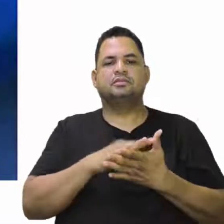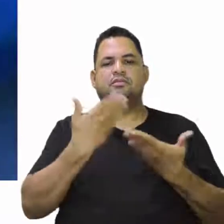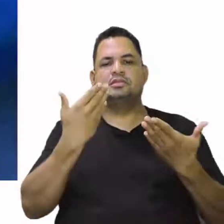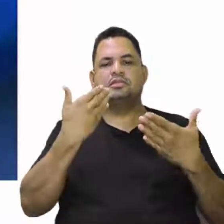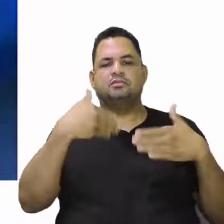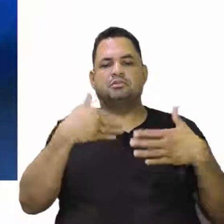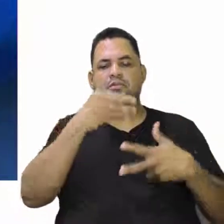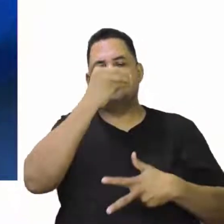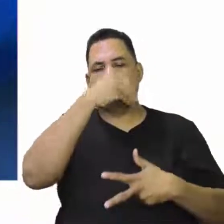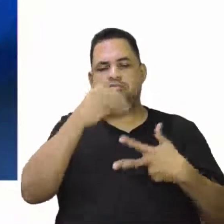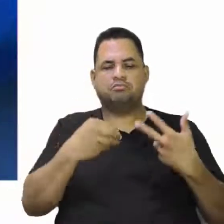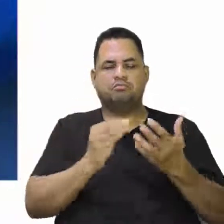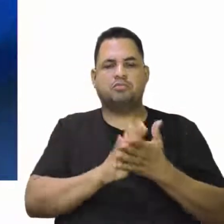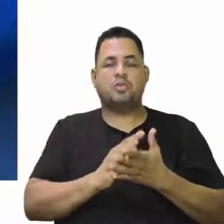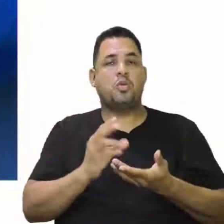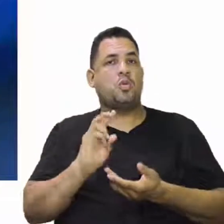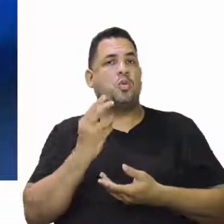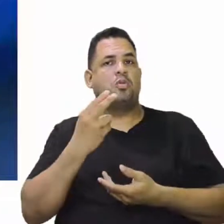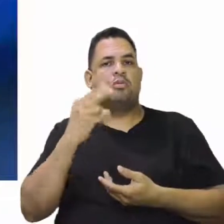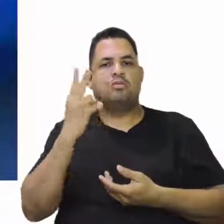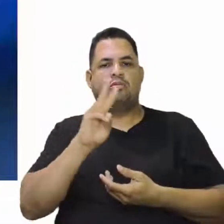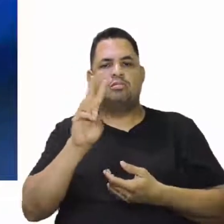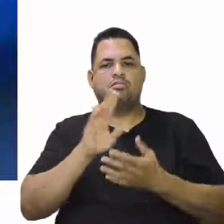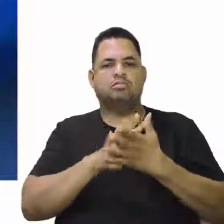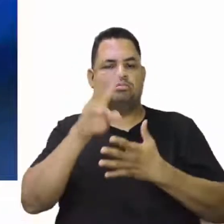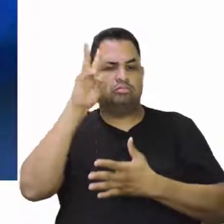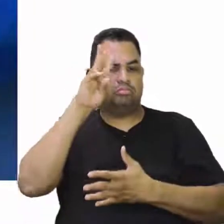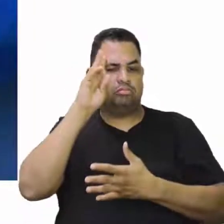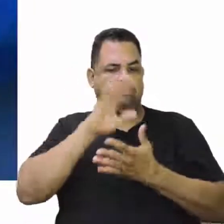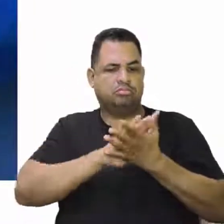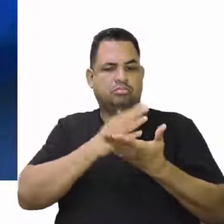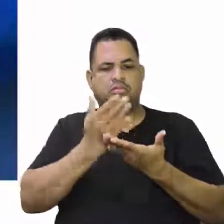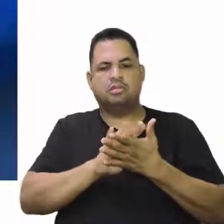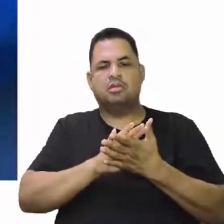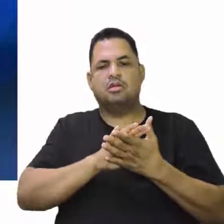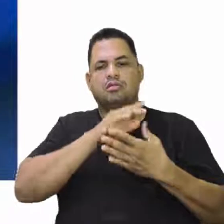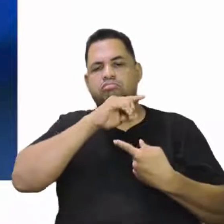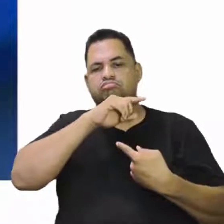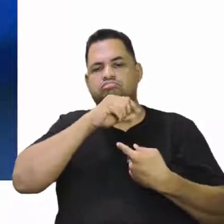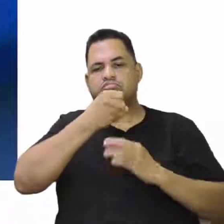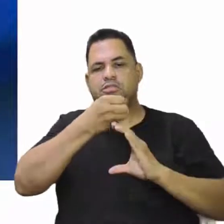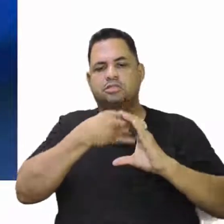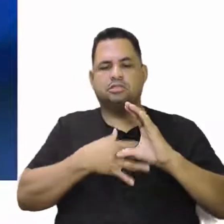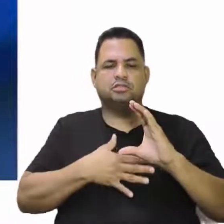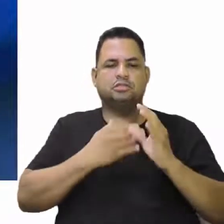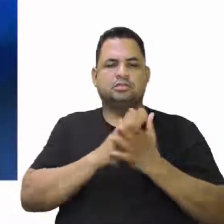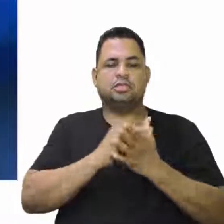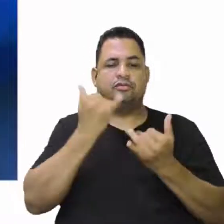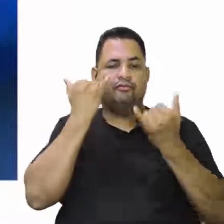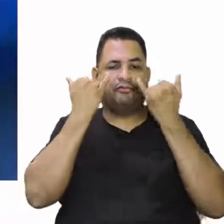qualquer vestibular que você venha fazer, você lembra disso. A função dele é informar.